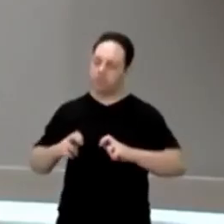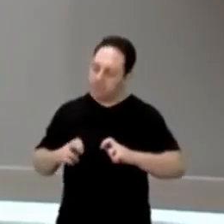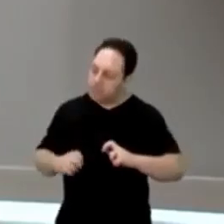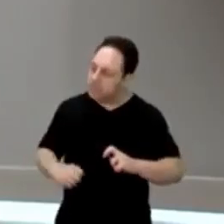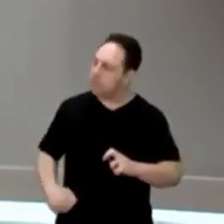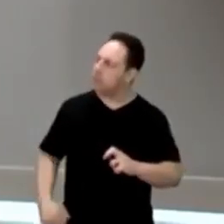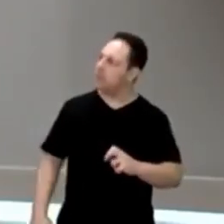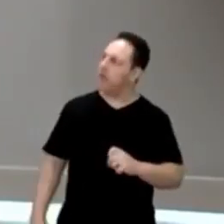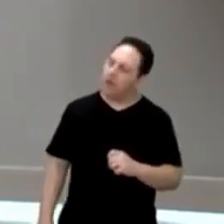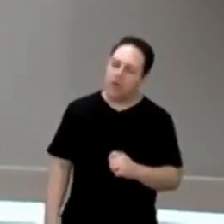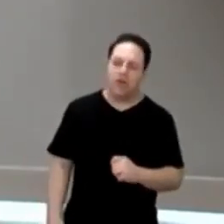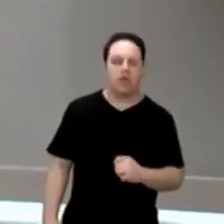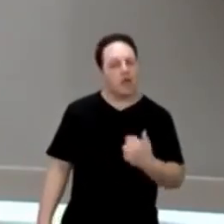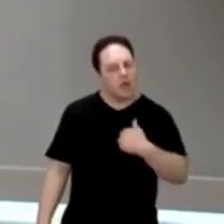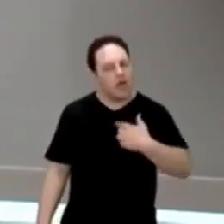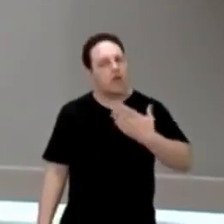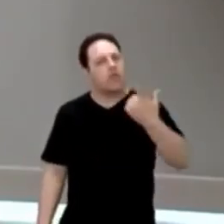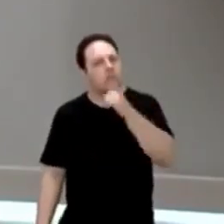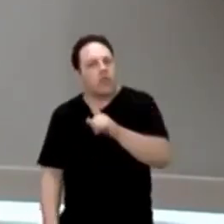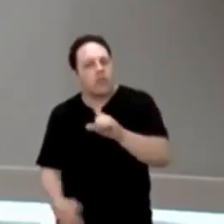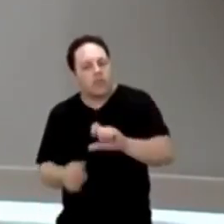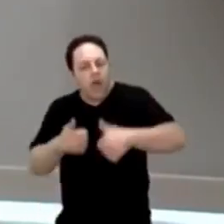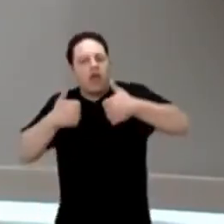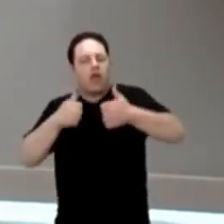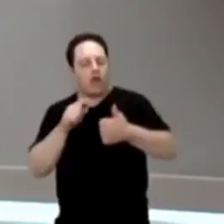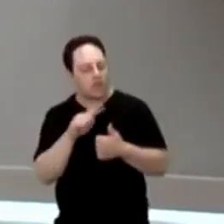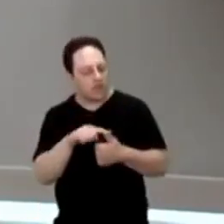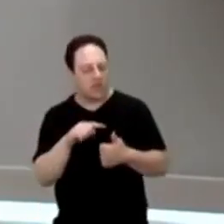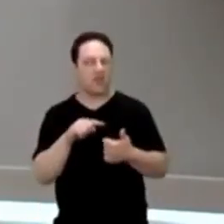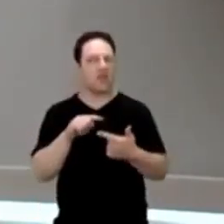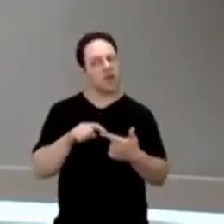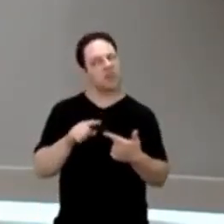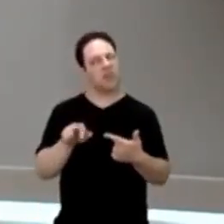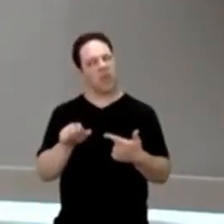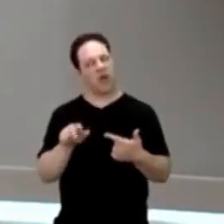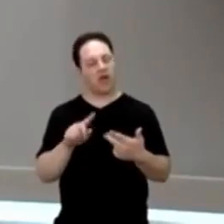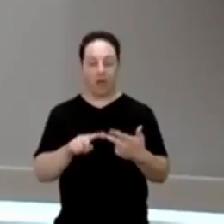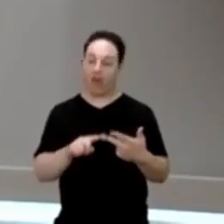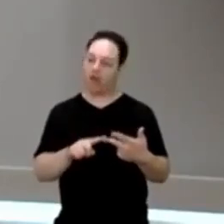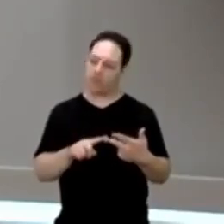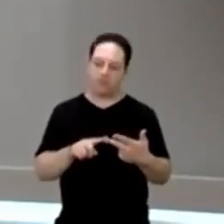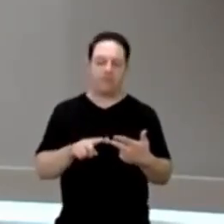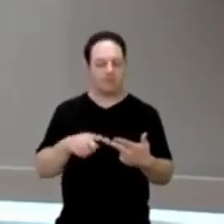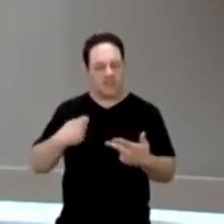eita, eu acho que eu melhorei nisso. Acho que nisso eu fiquei igual. Ah, eu acho que nesse eu